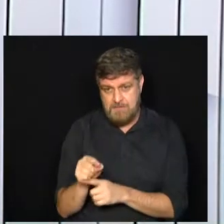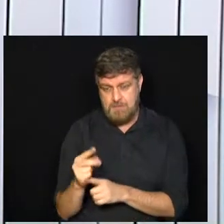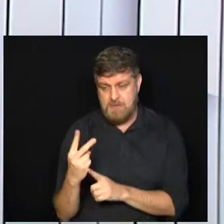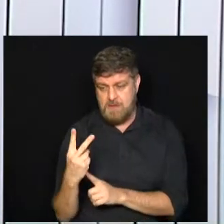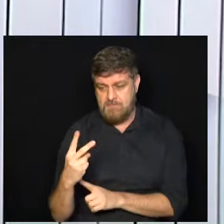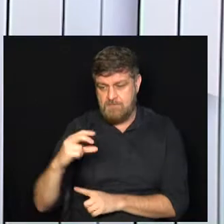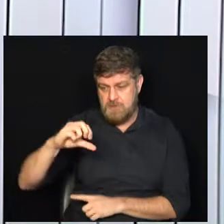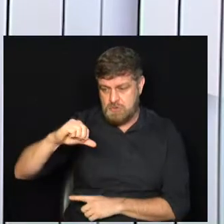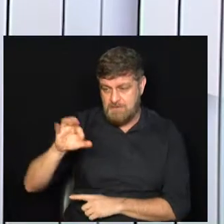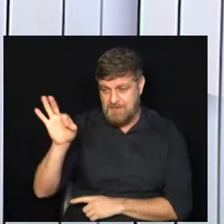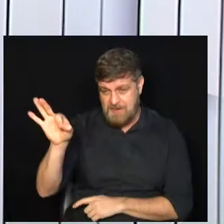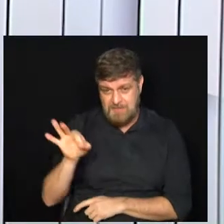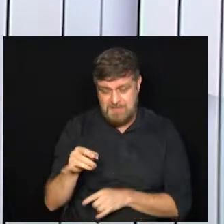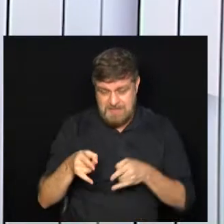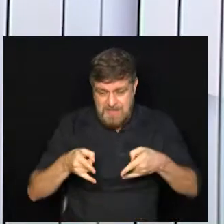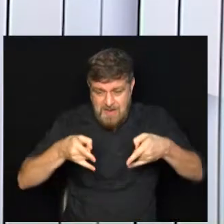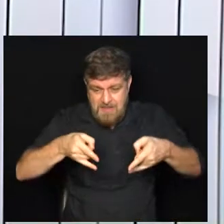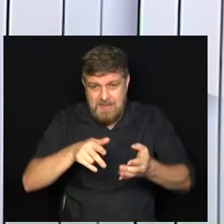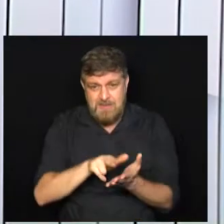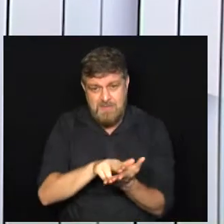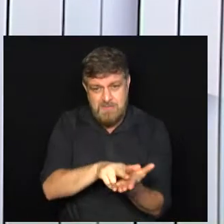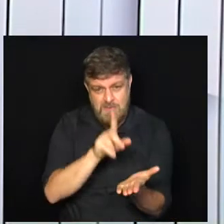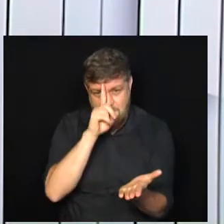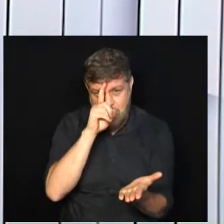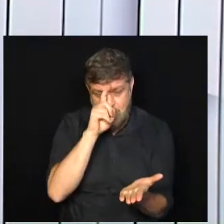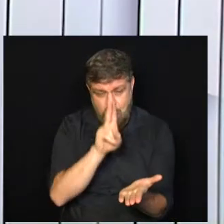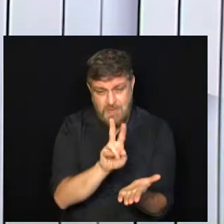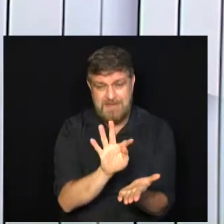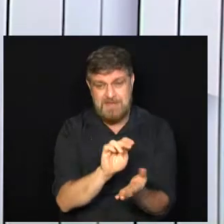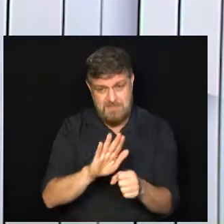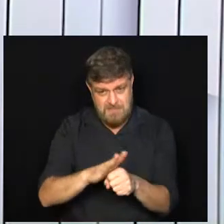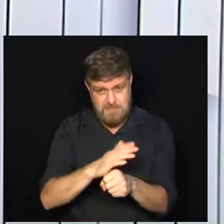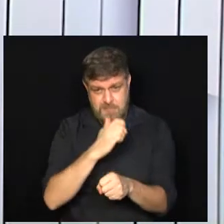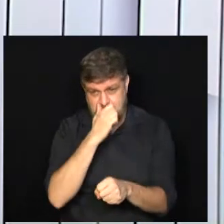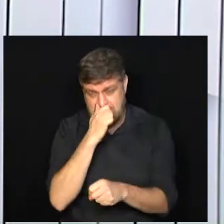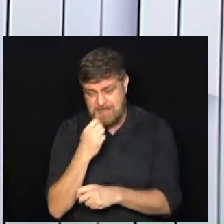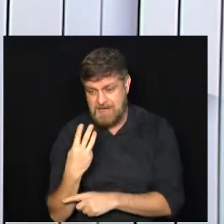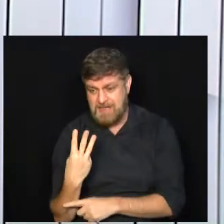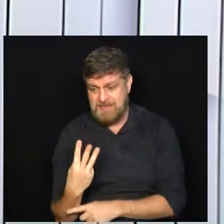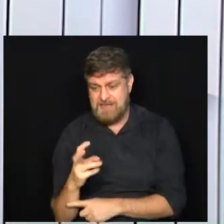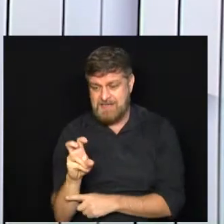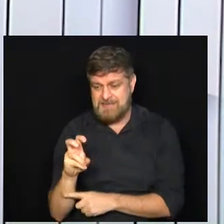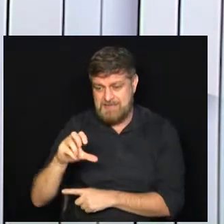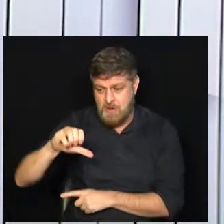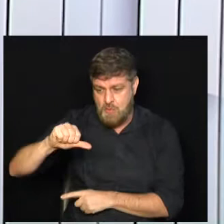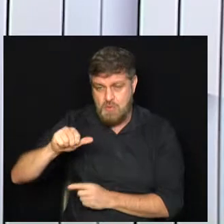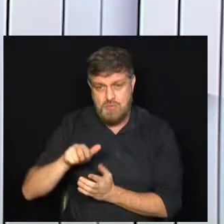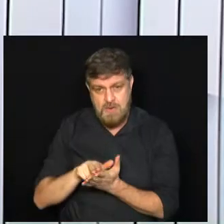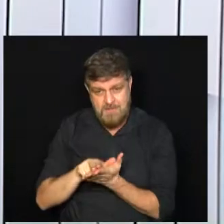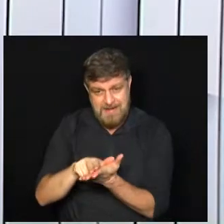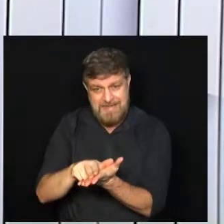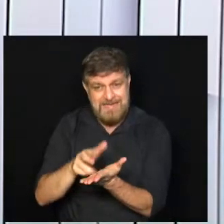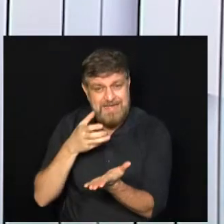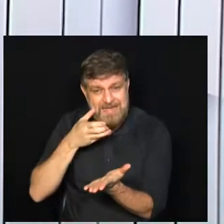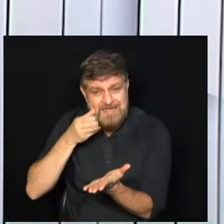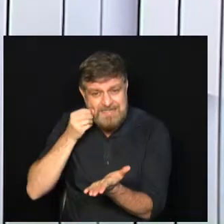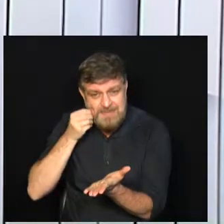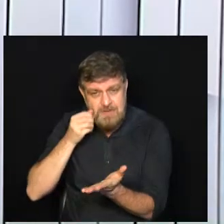83,29% dos leitos de UTI Covid ocupados. Dos 359 leitos de UTI exclusivos,